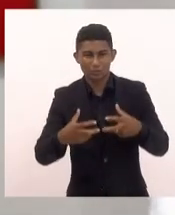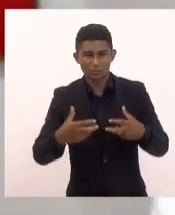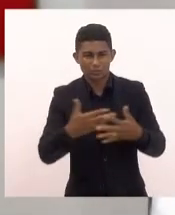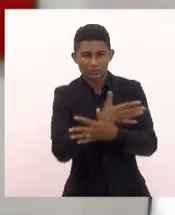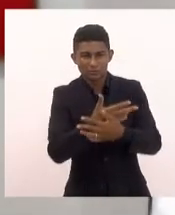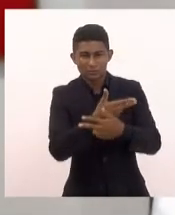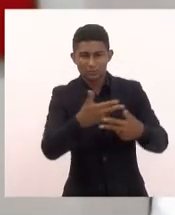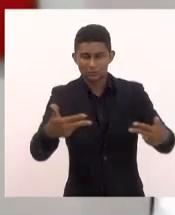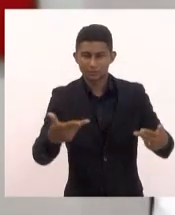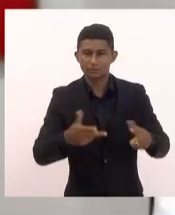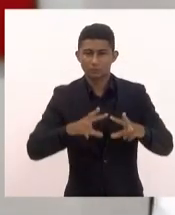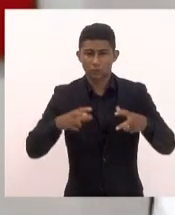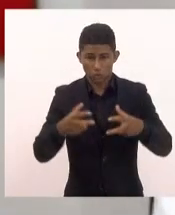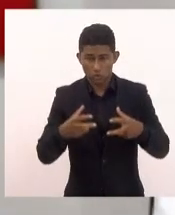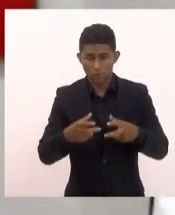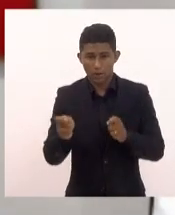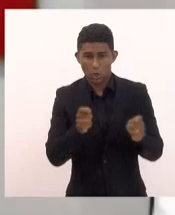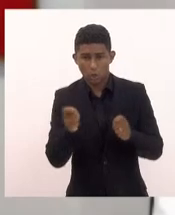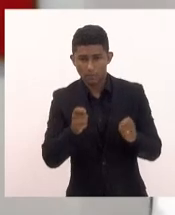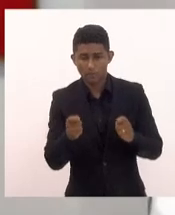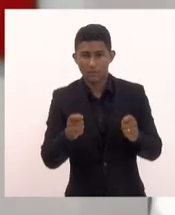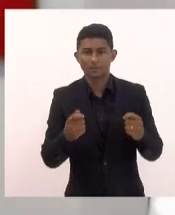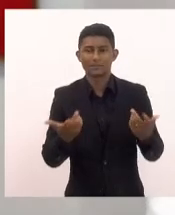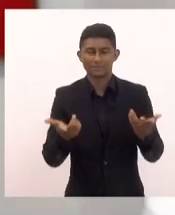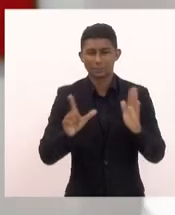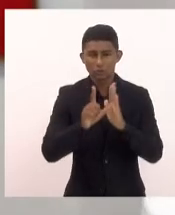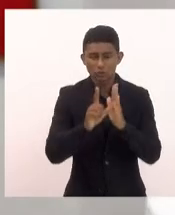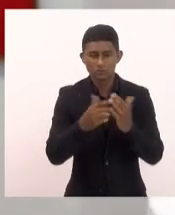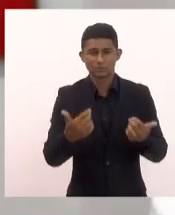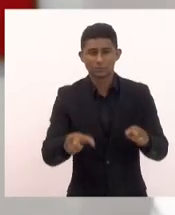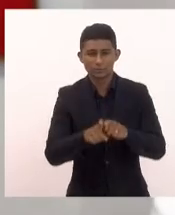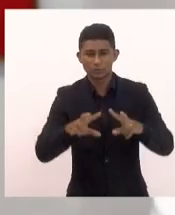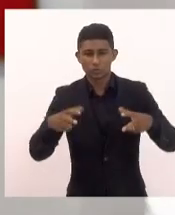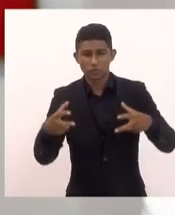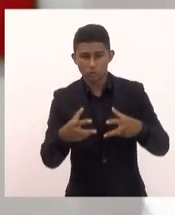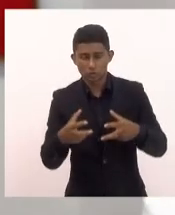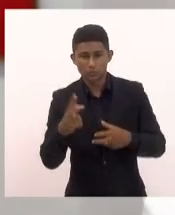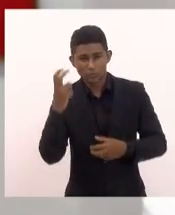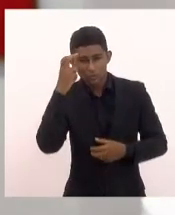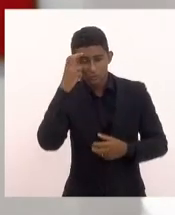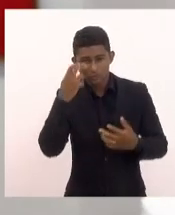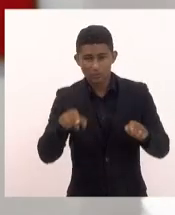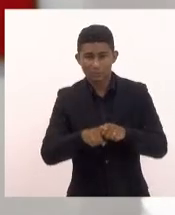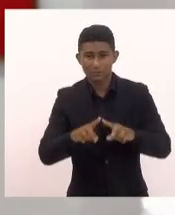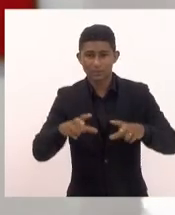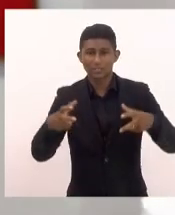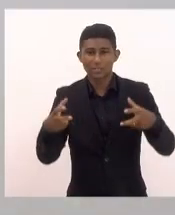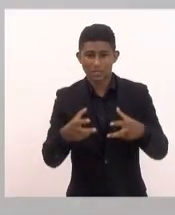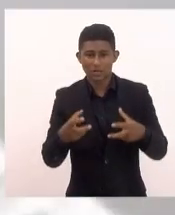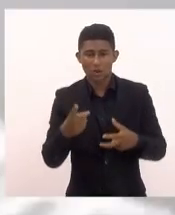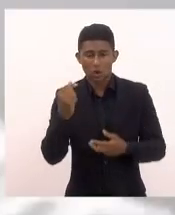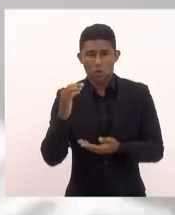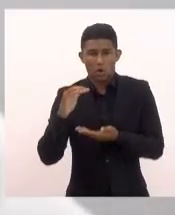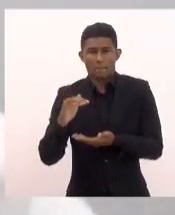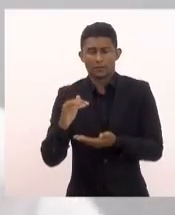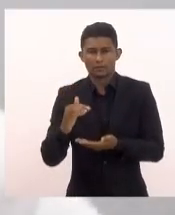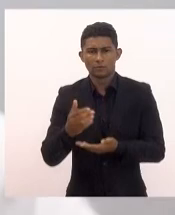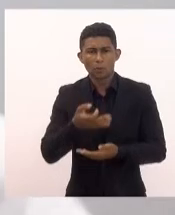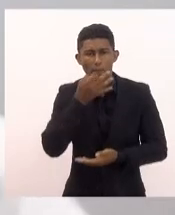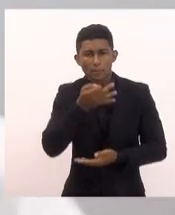de Economia, Indústria e Comércio, de Cultura e de Orçamento às emendas de plenário. Para emitir